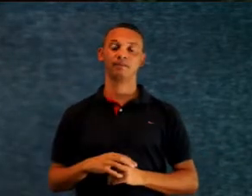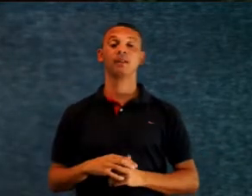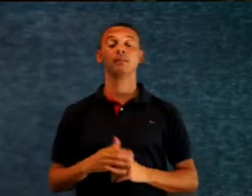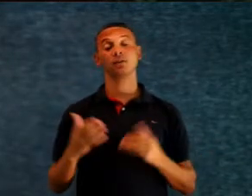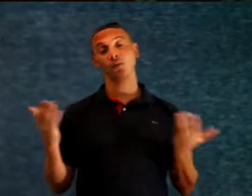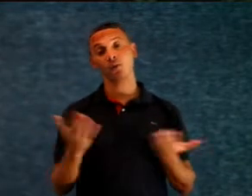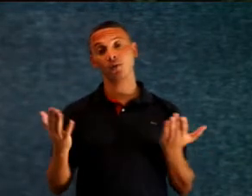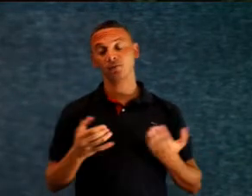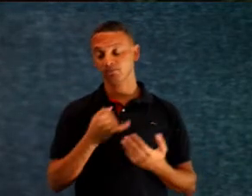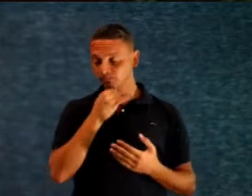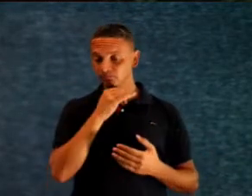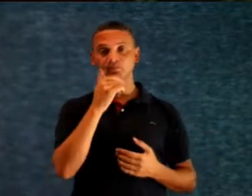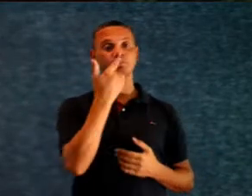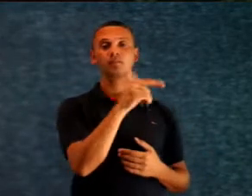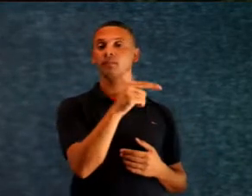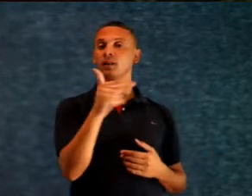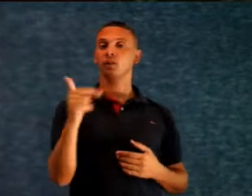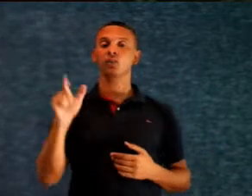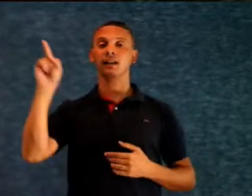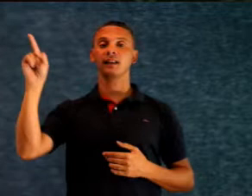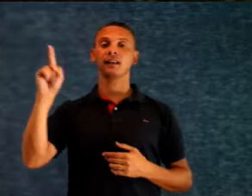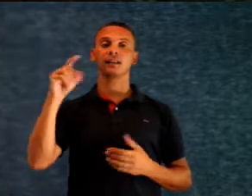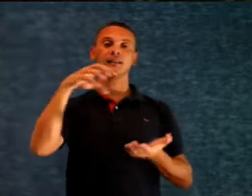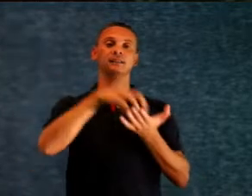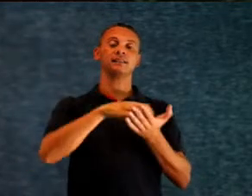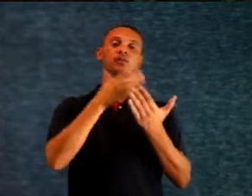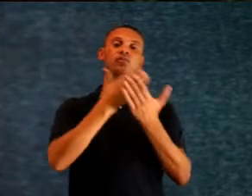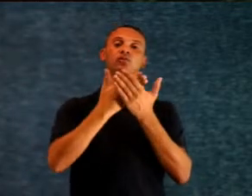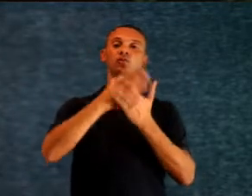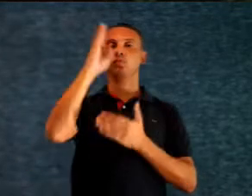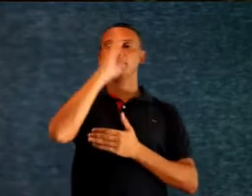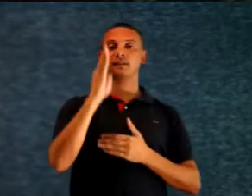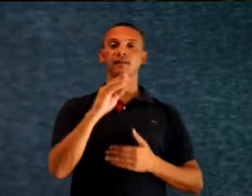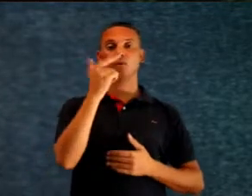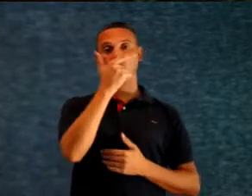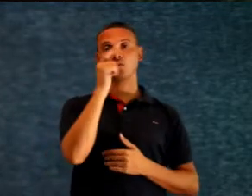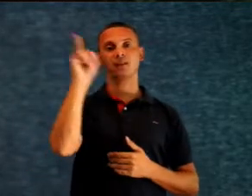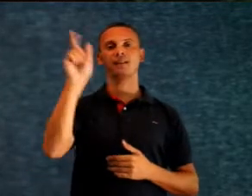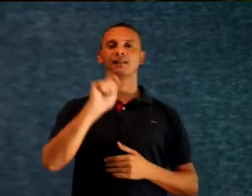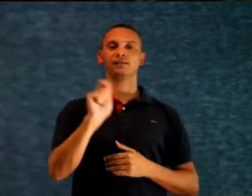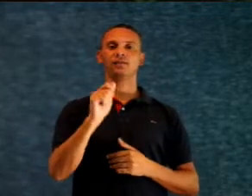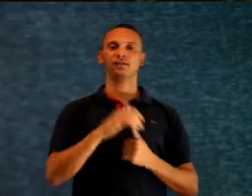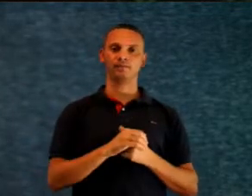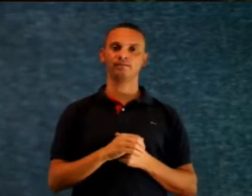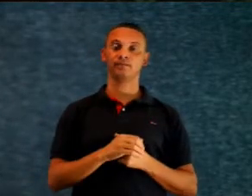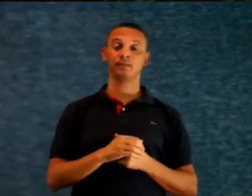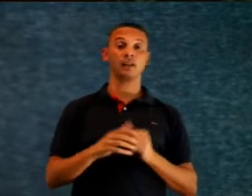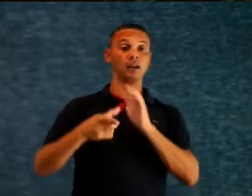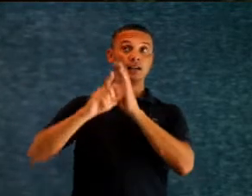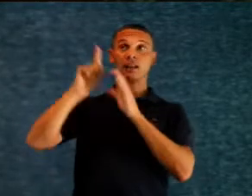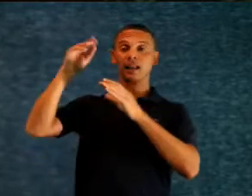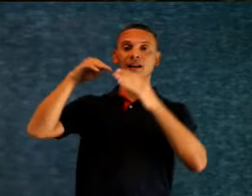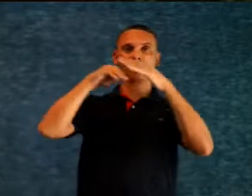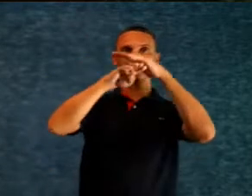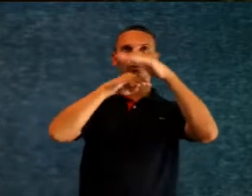tenho a menor ideia do que se fez da biblioteca do centro, a que foi dado o nome de Guimarães Rosa. Eram 20 mil